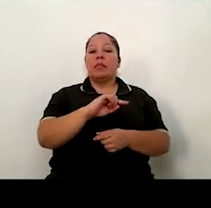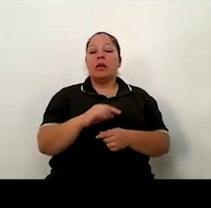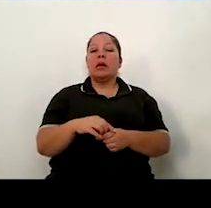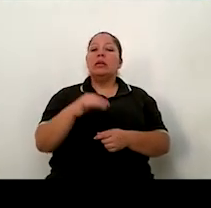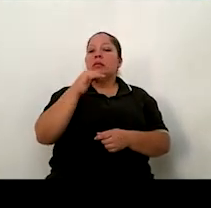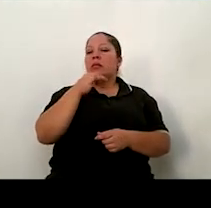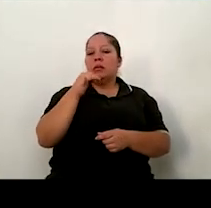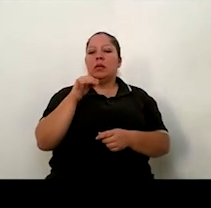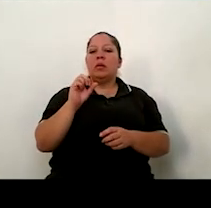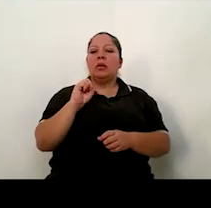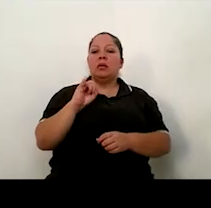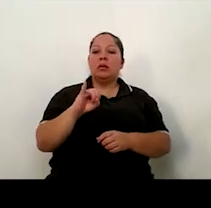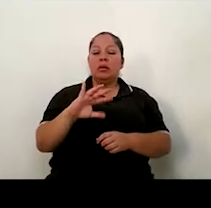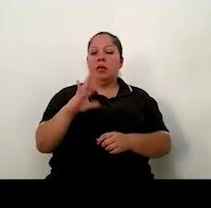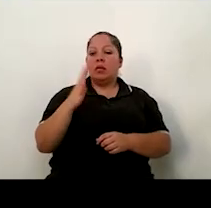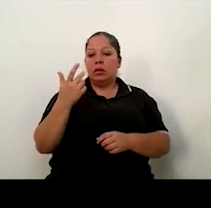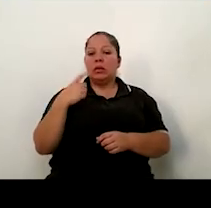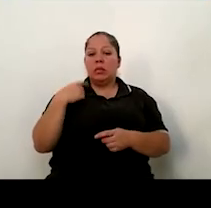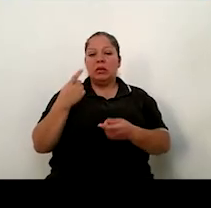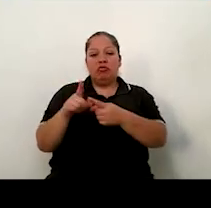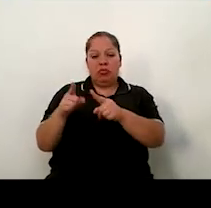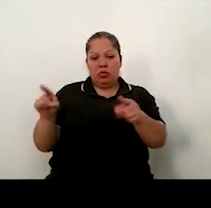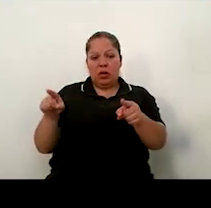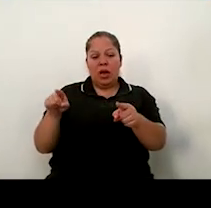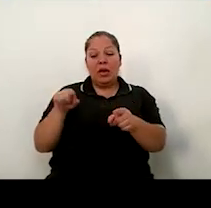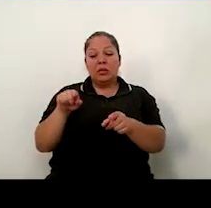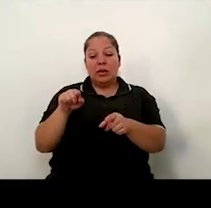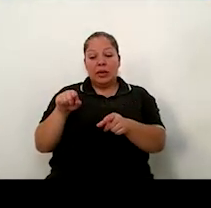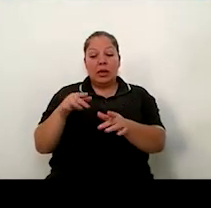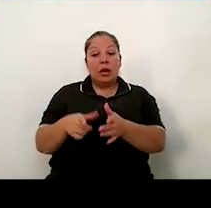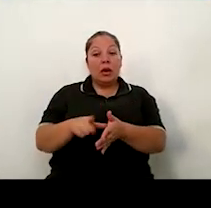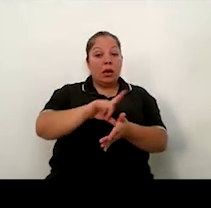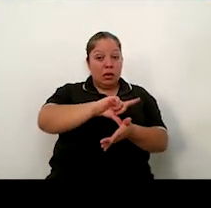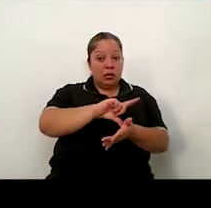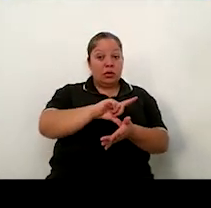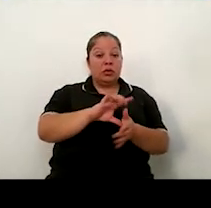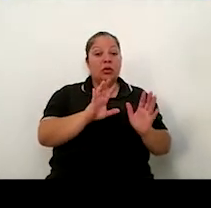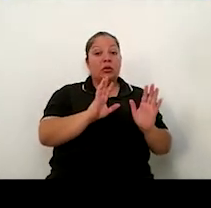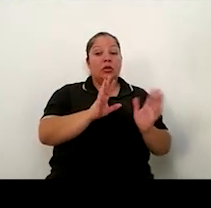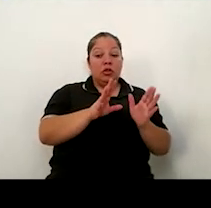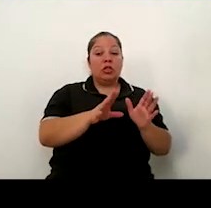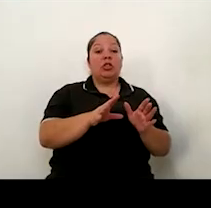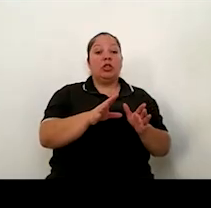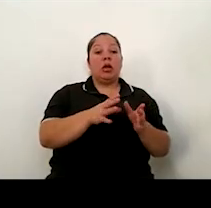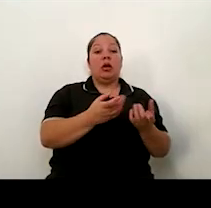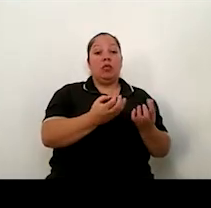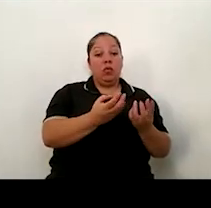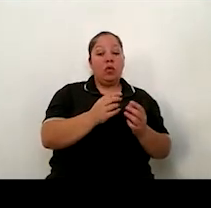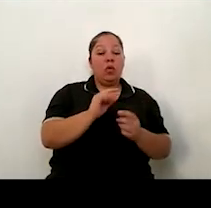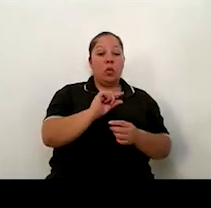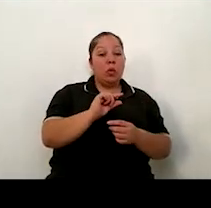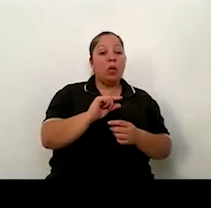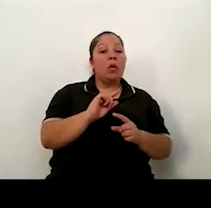deixar essas carnes já pré-assadas antes de colocar na grelha, porque ela vai ficar menos tempo exposta àquela alta temperatura e à fumaça